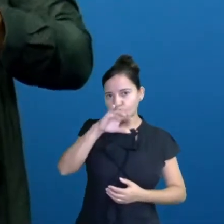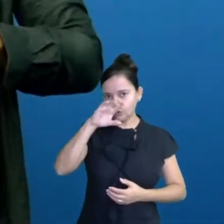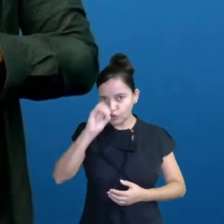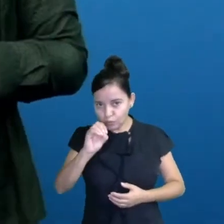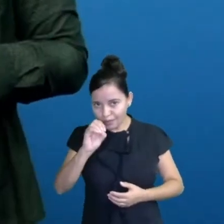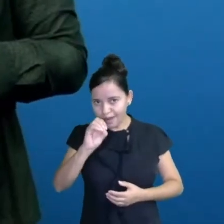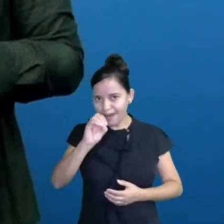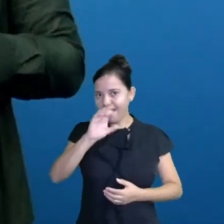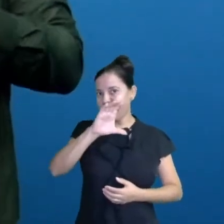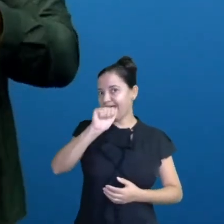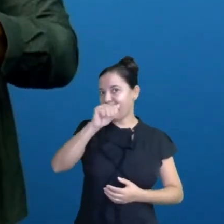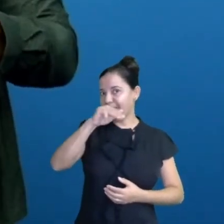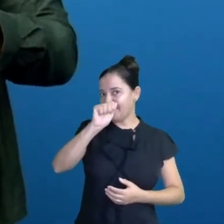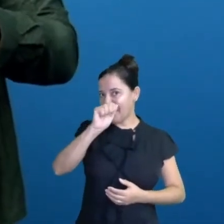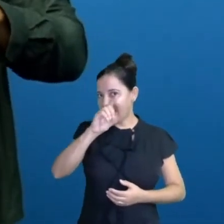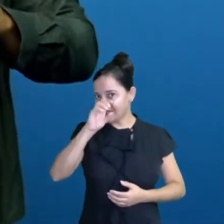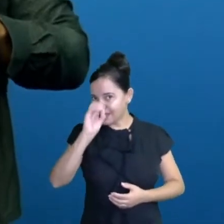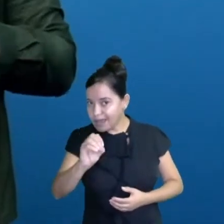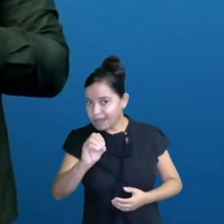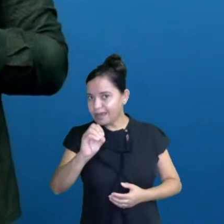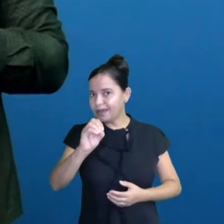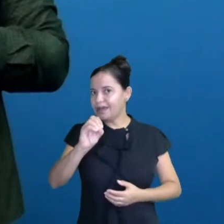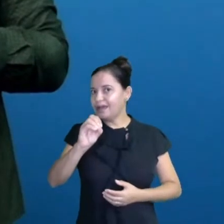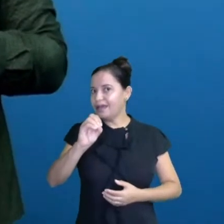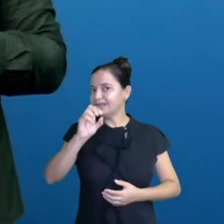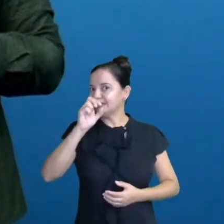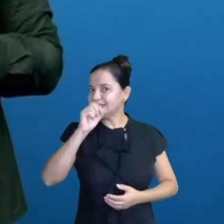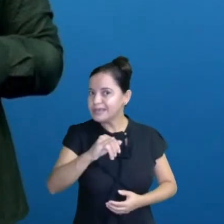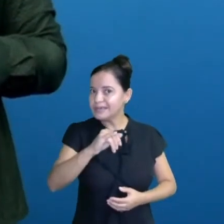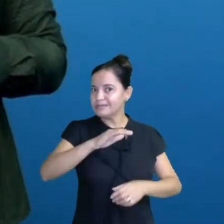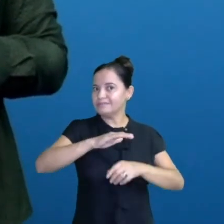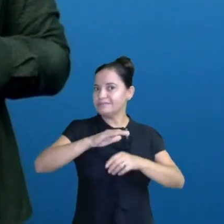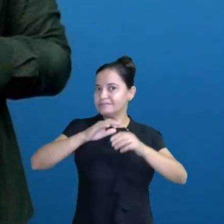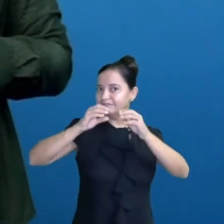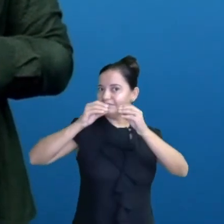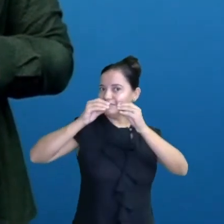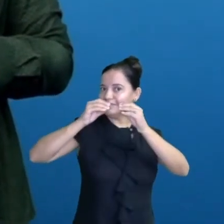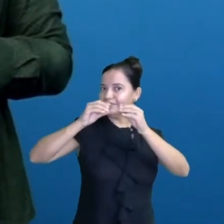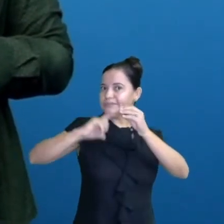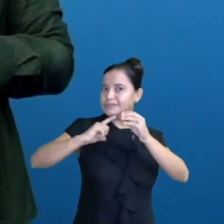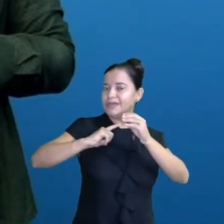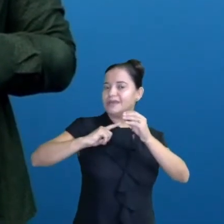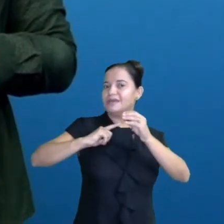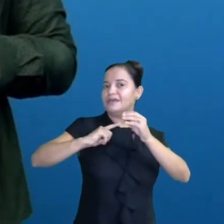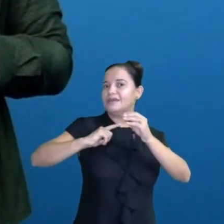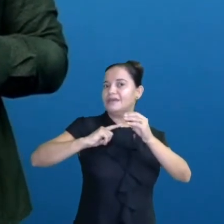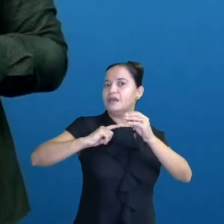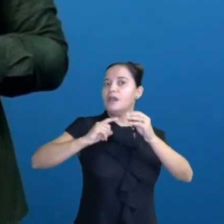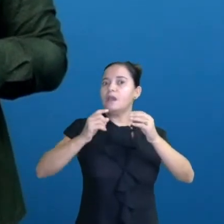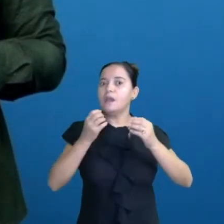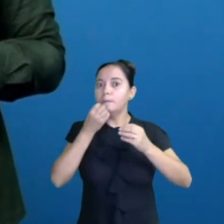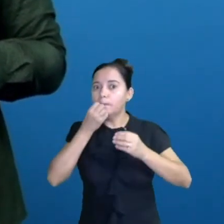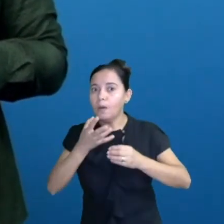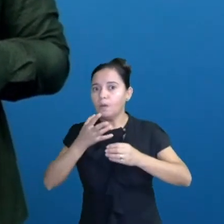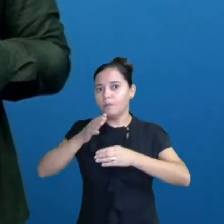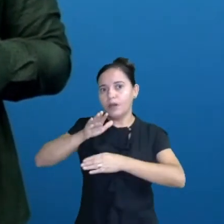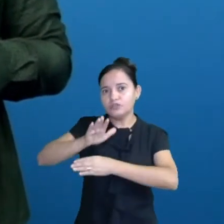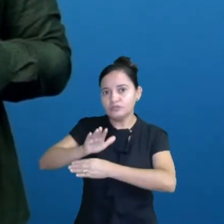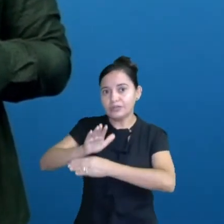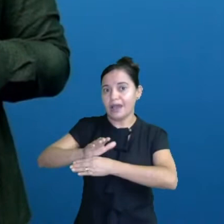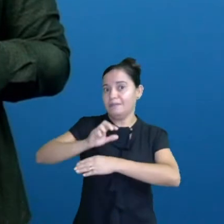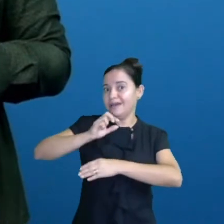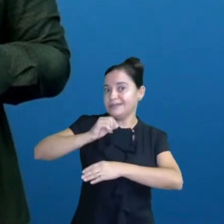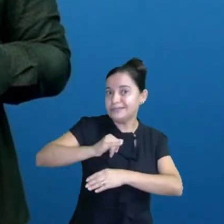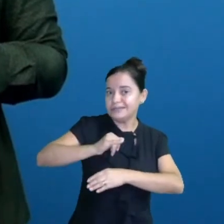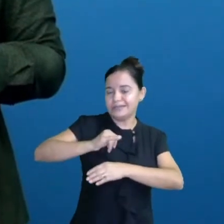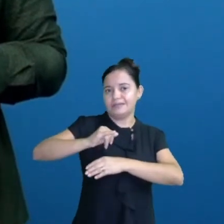entender. O ozônio, gente, ele é tóxico. Então, aonde ele está fazendo o papel dele perfeito. Tanto é que se a gente tivesse ozônio